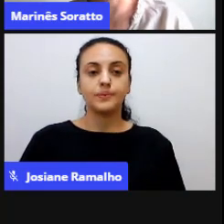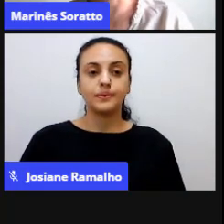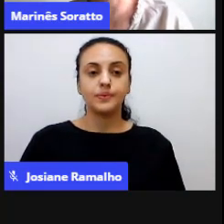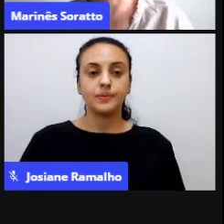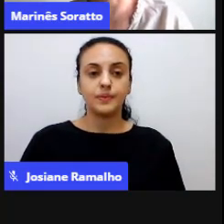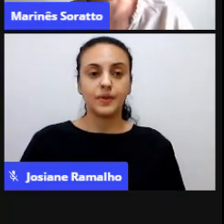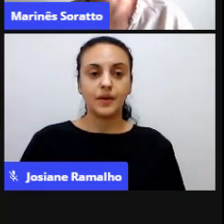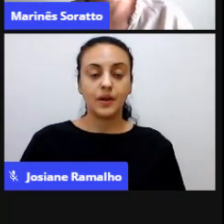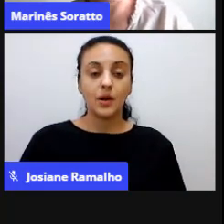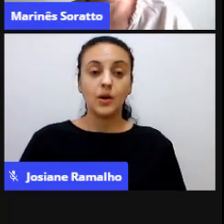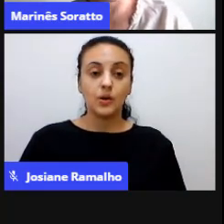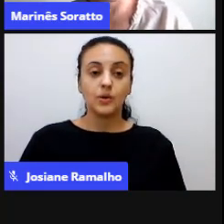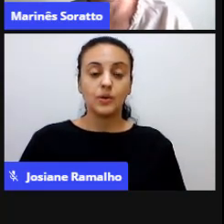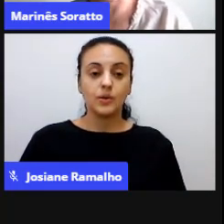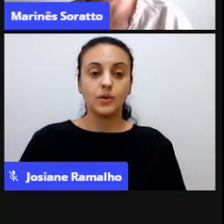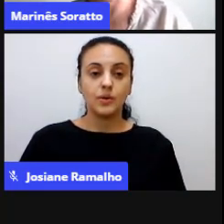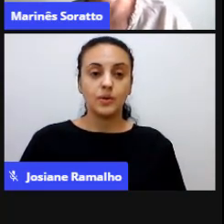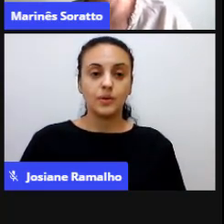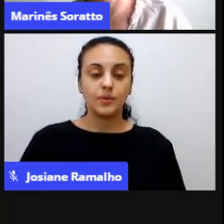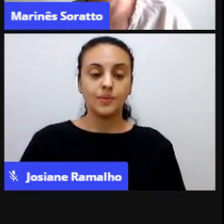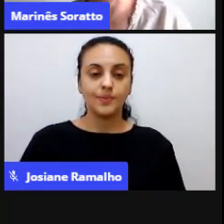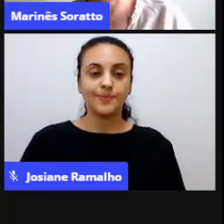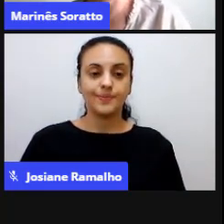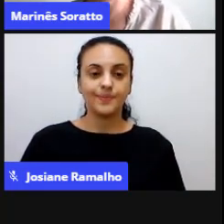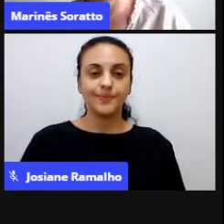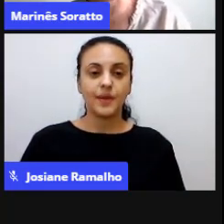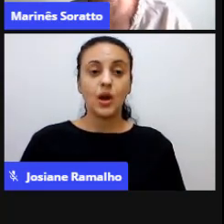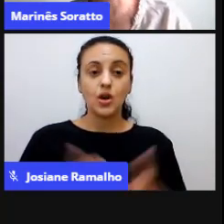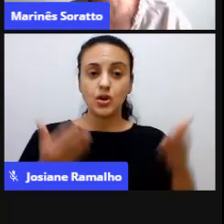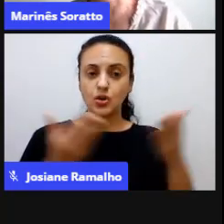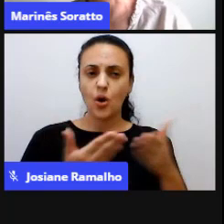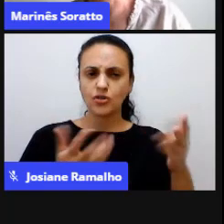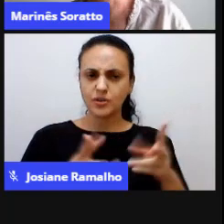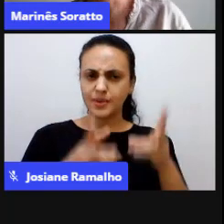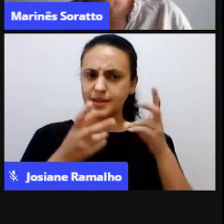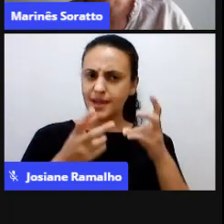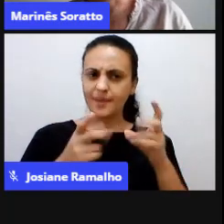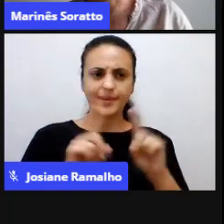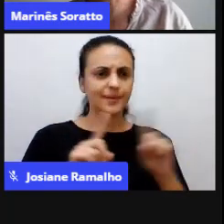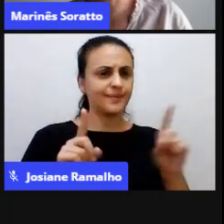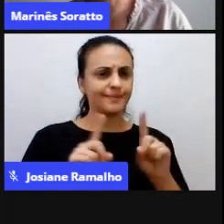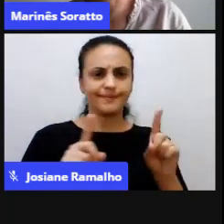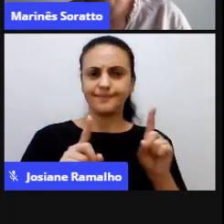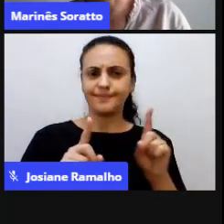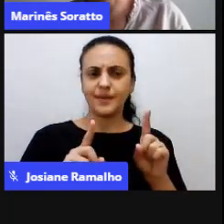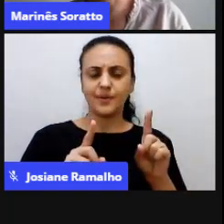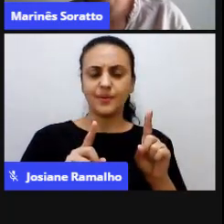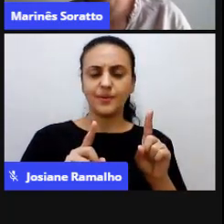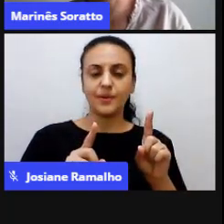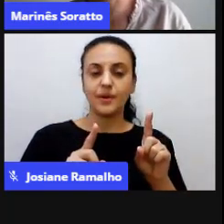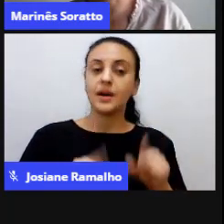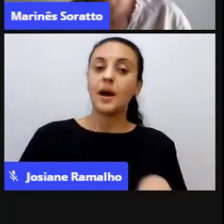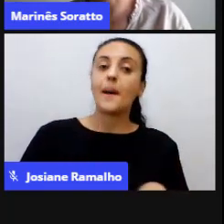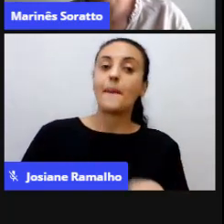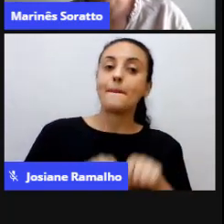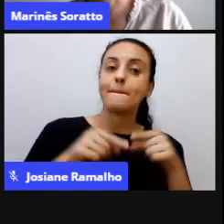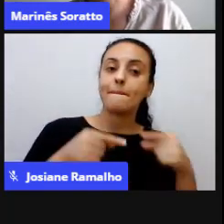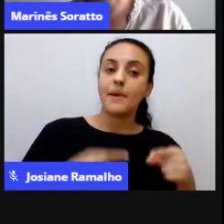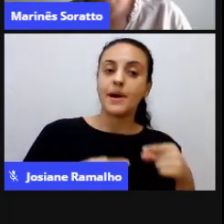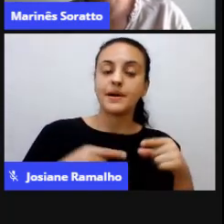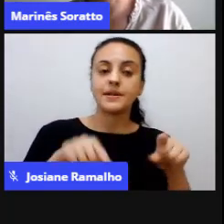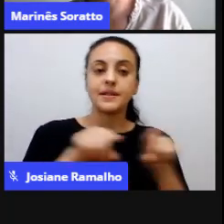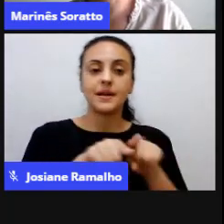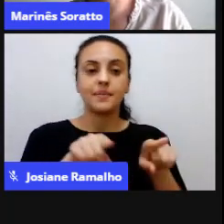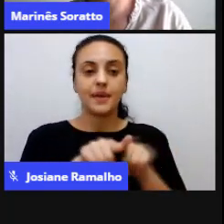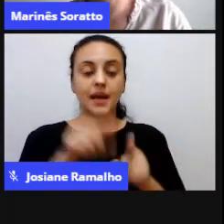Que somos todos iguais, não somos diferentes, né? E hoje a gente vê que não é bem assim. Mas, por outro lado, nós também entendemos que